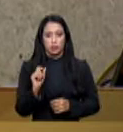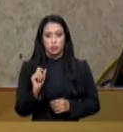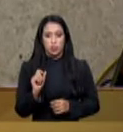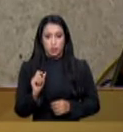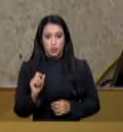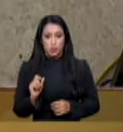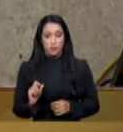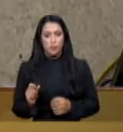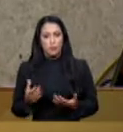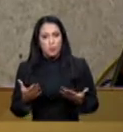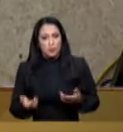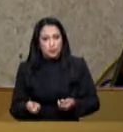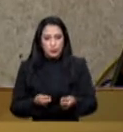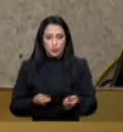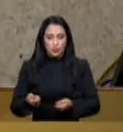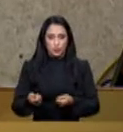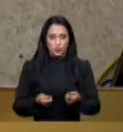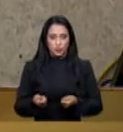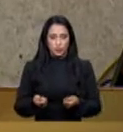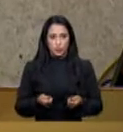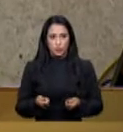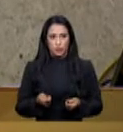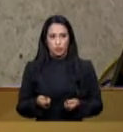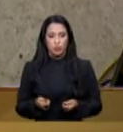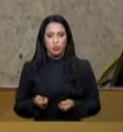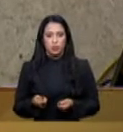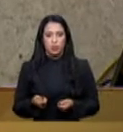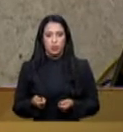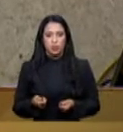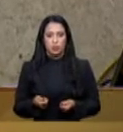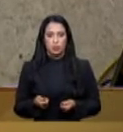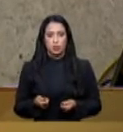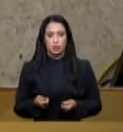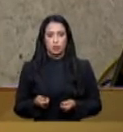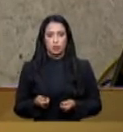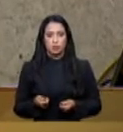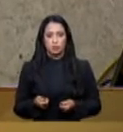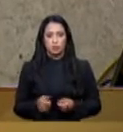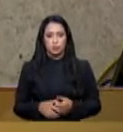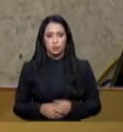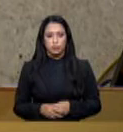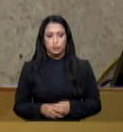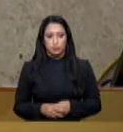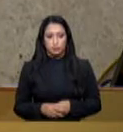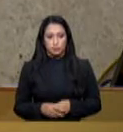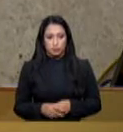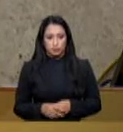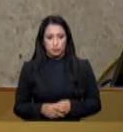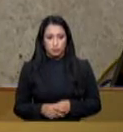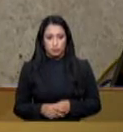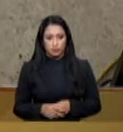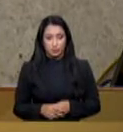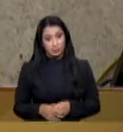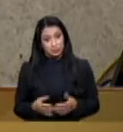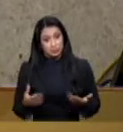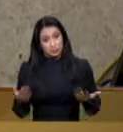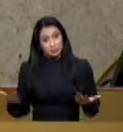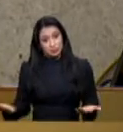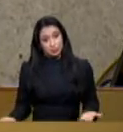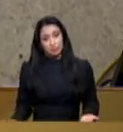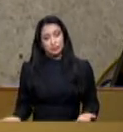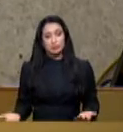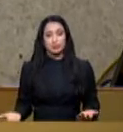à realização de controle periódico sobre os resultados das outorgas. Por sua vez,